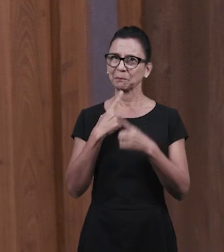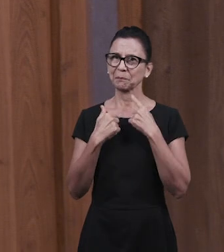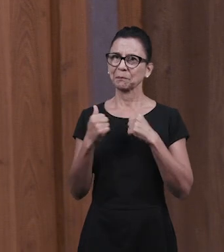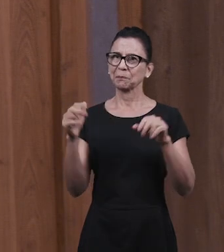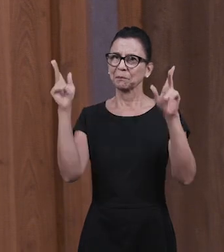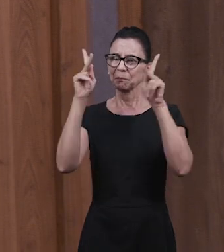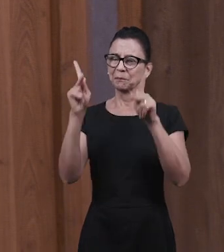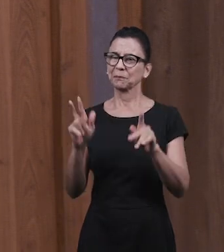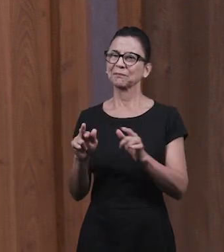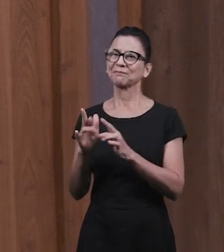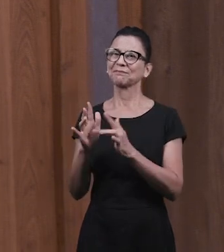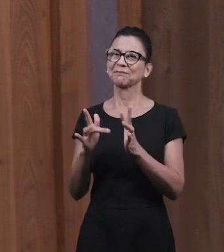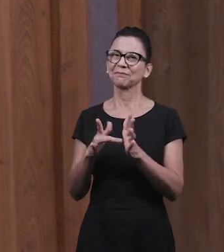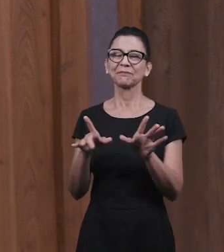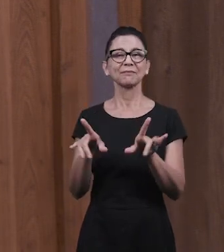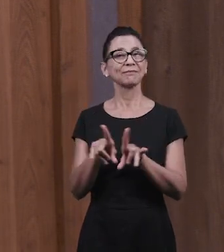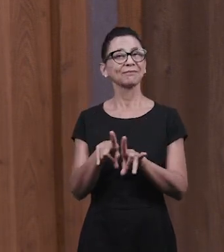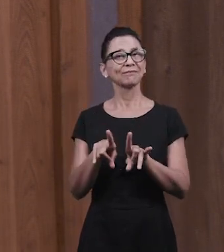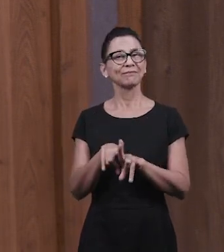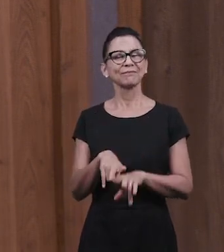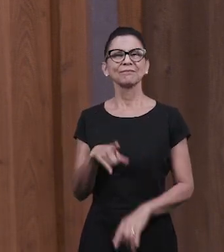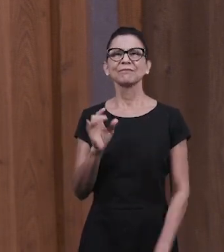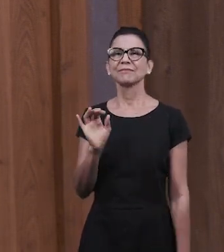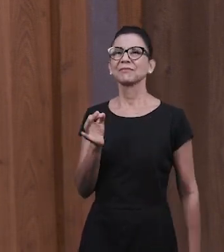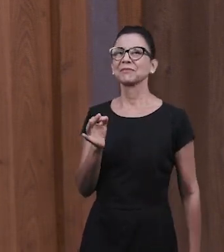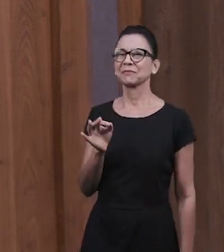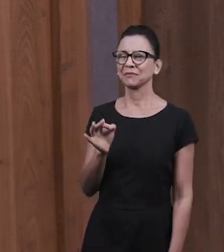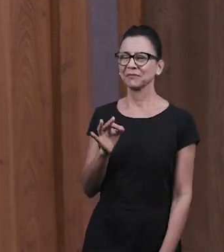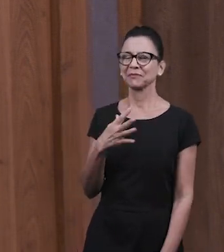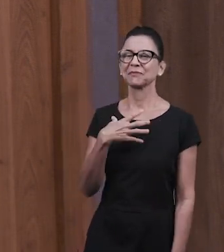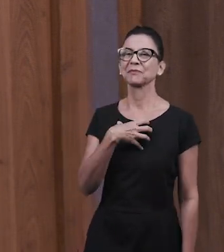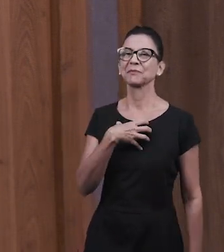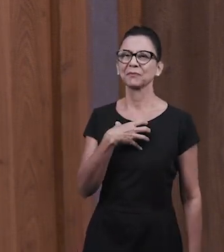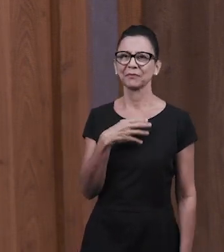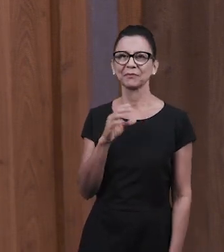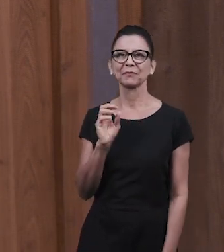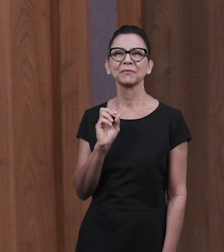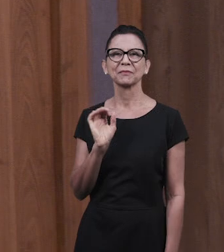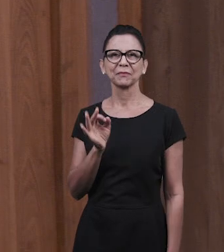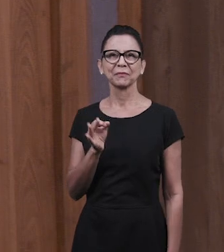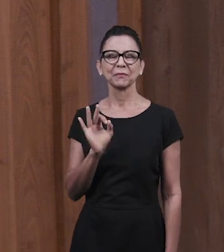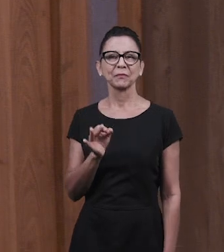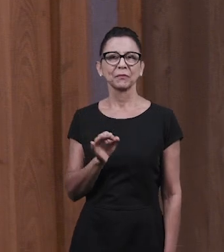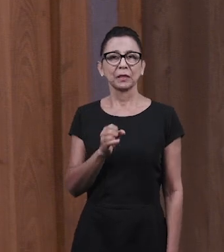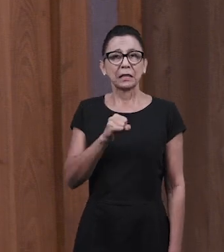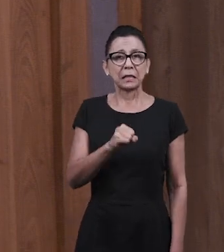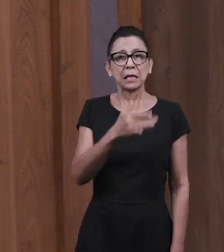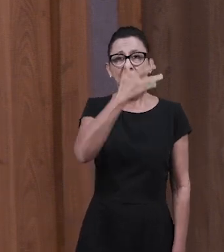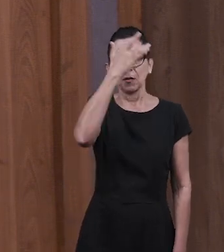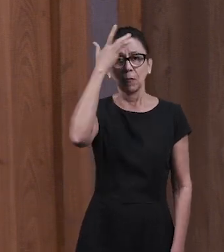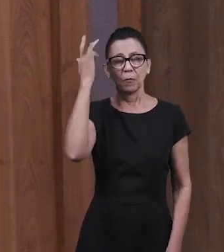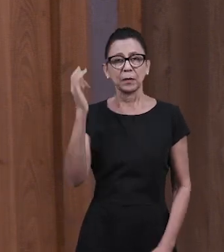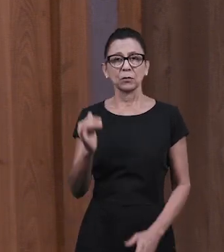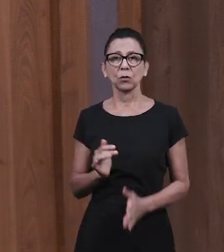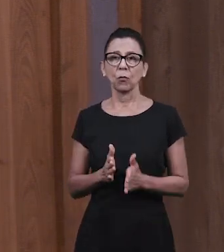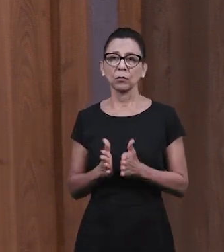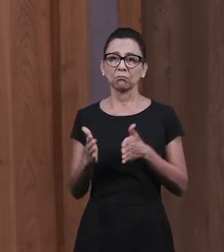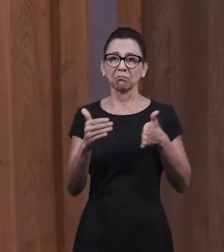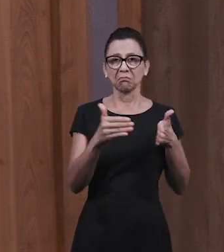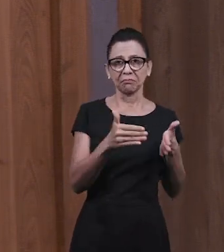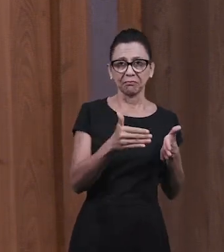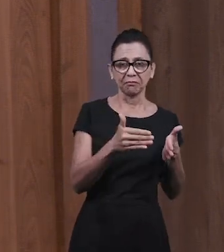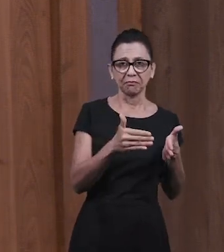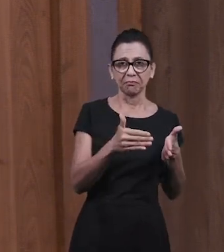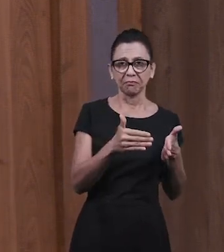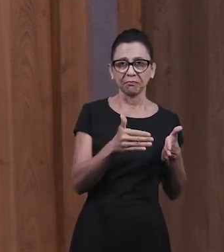desejo a você também a paz do Senhor Jesus. E foi exatamente este o sentido, né? Quem não está no caminho, não